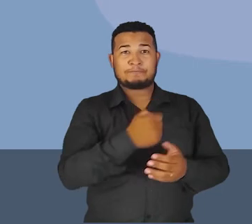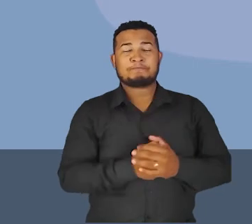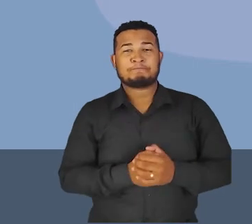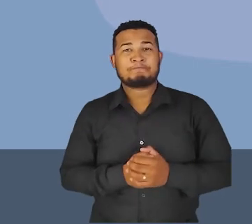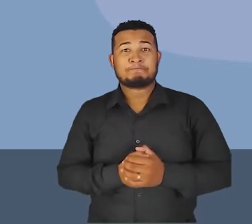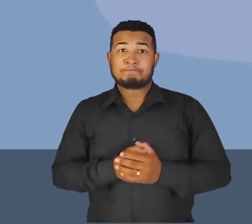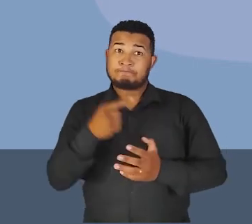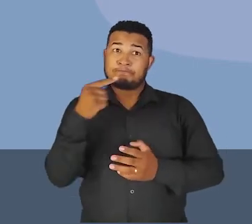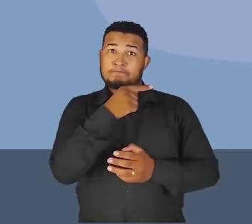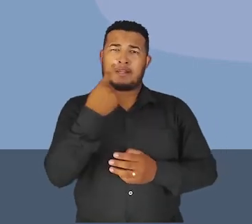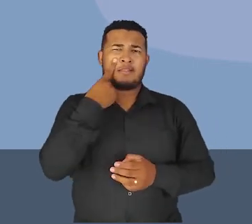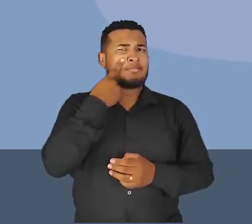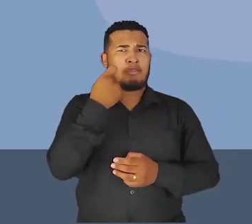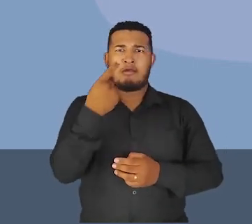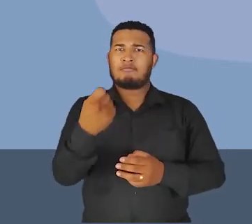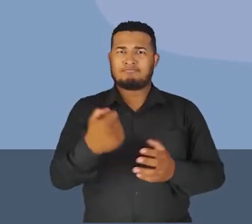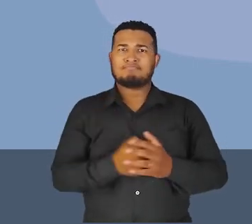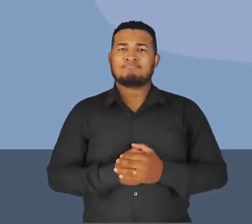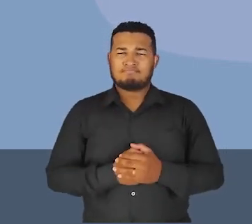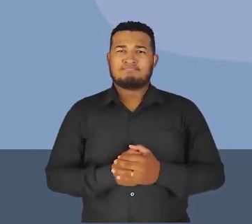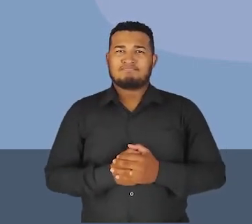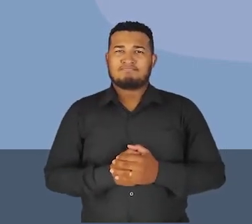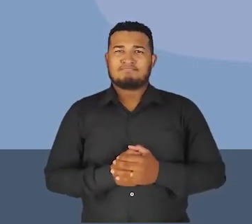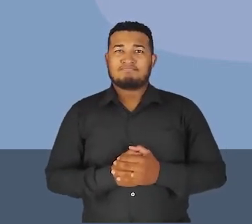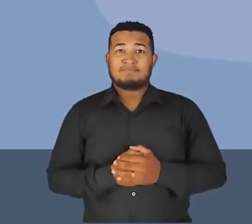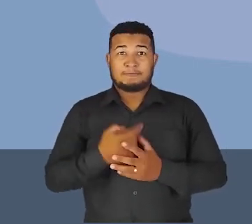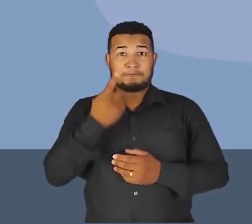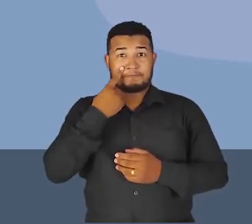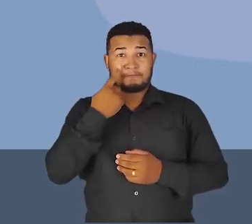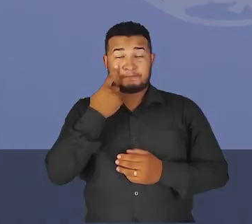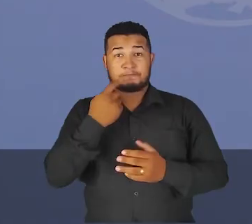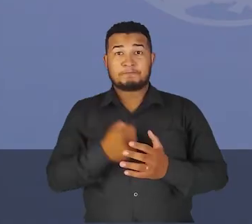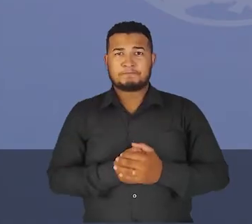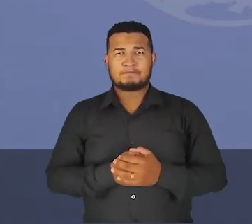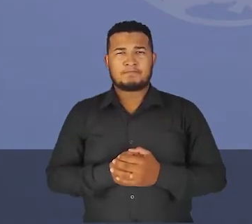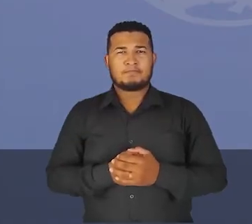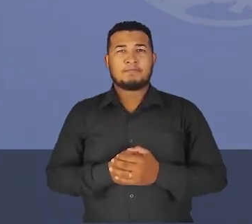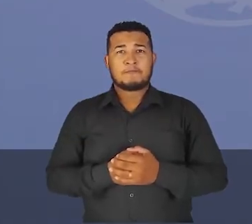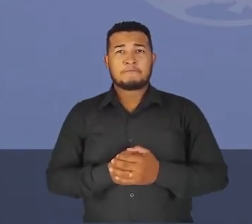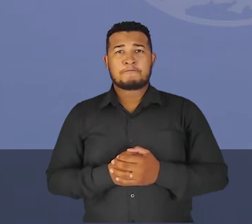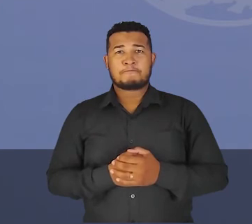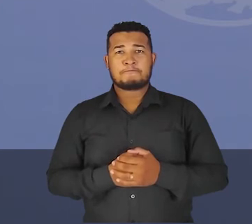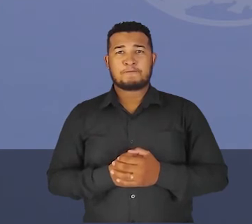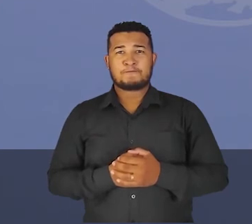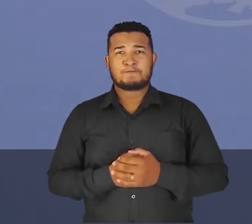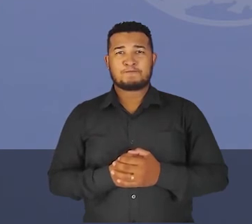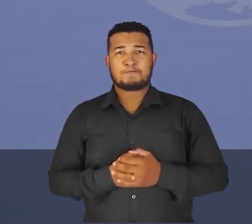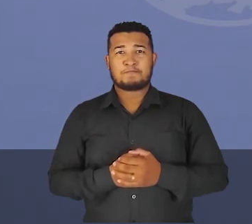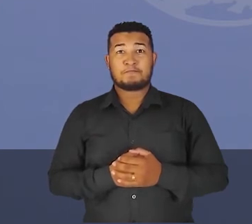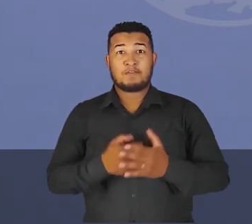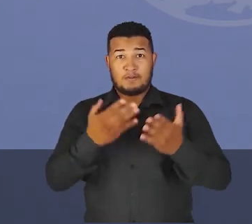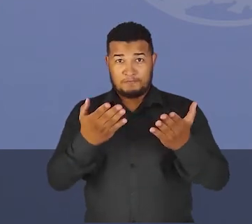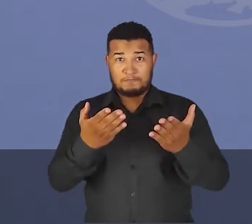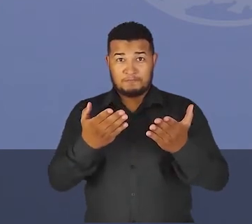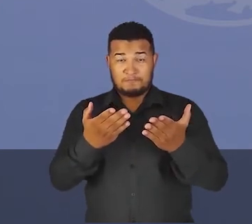Esse aqui é interessante. Venha para mim, por favor. Foca aqui comigo. Filho,